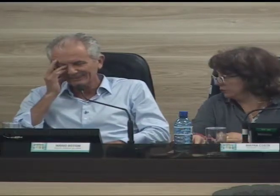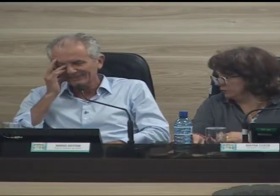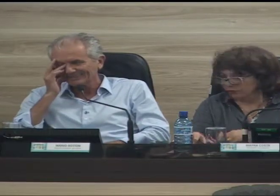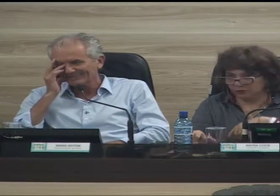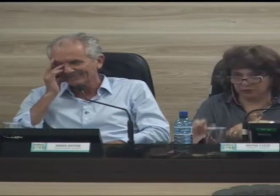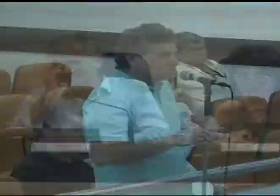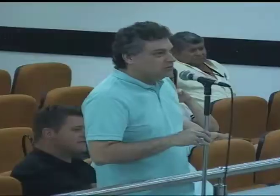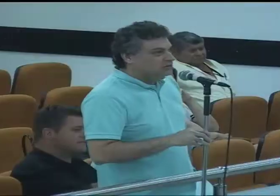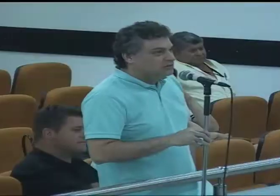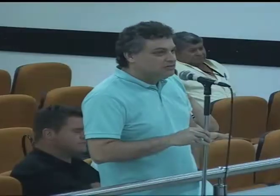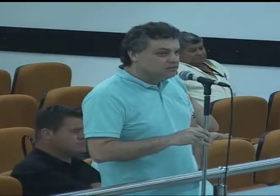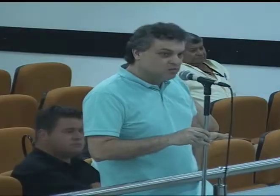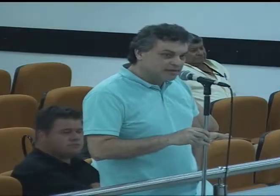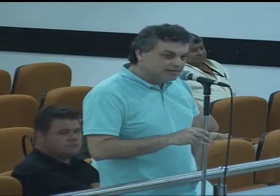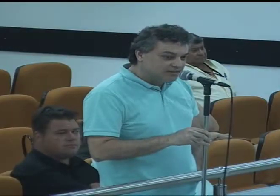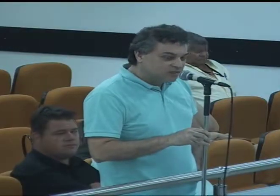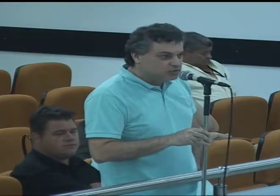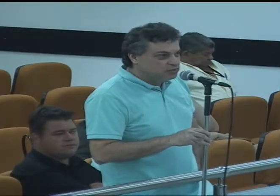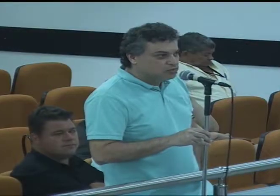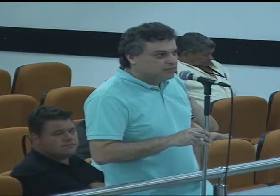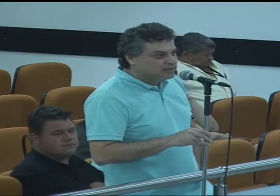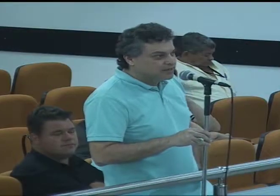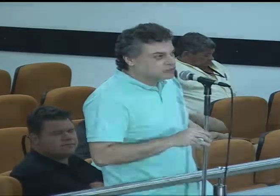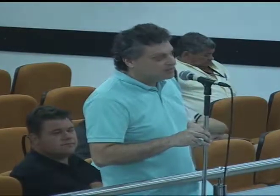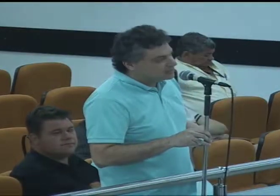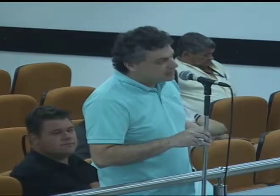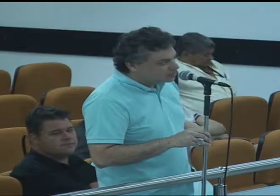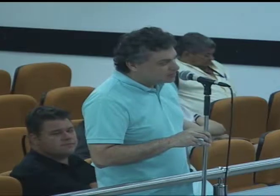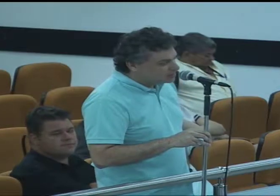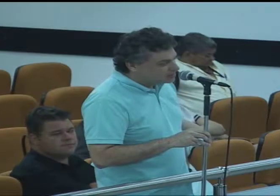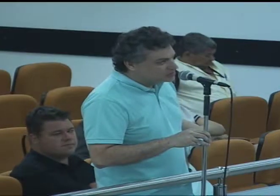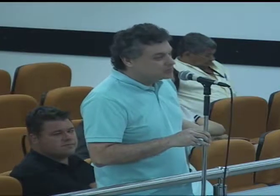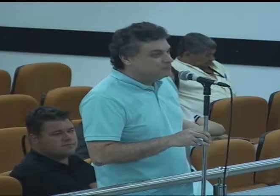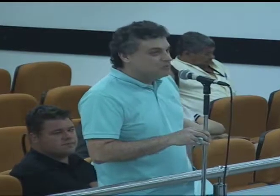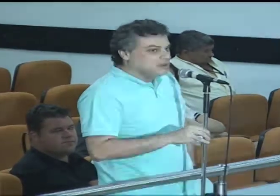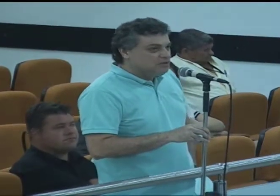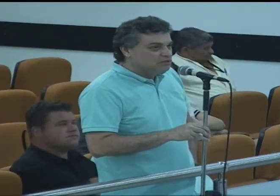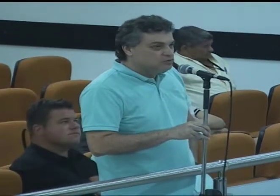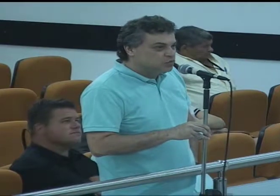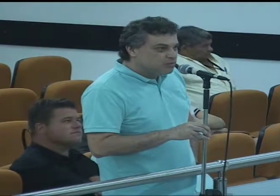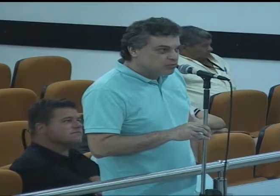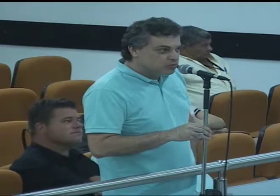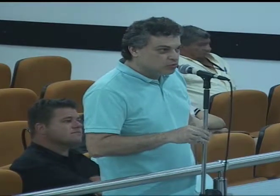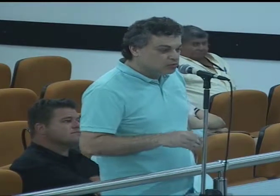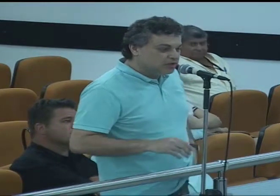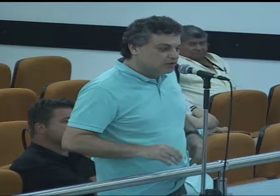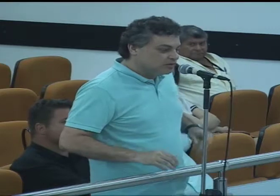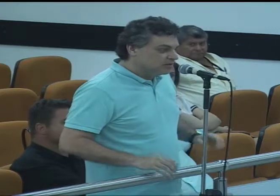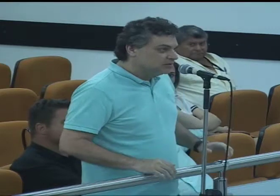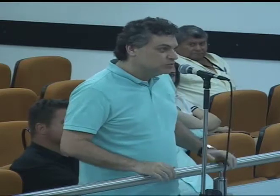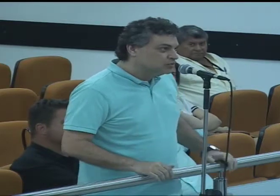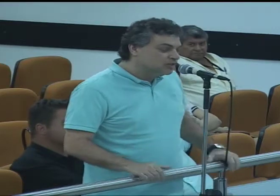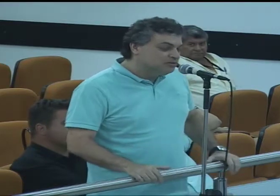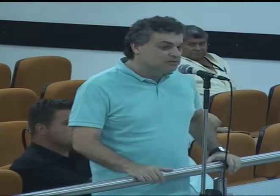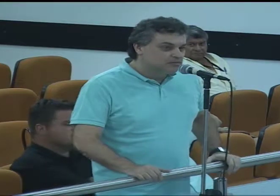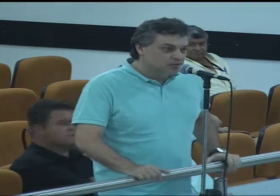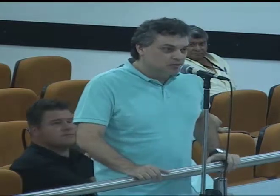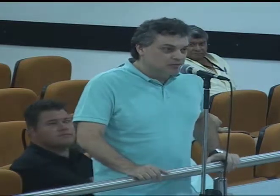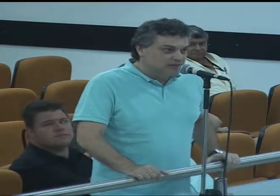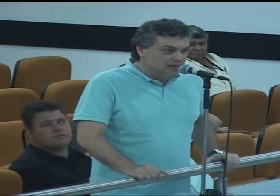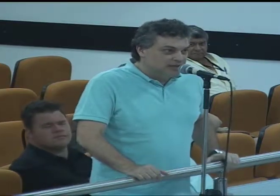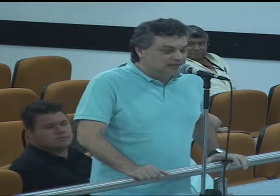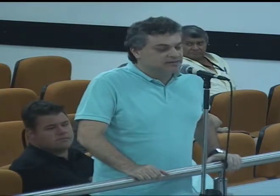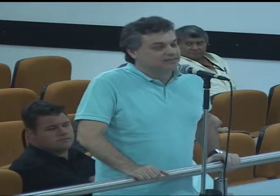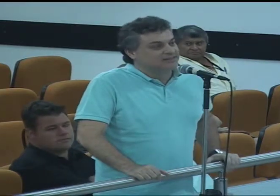Boa noite a todos. Eu sou Marcelo, sou arquiteto da Secretaria de Urbanismo, sou membro do Conselho do Direito das Pessoas